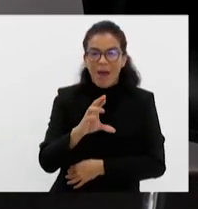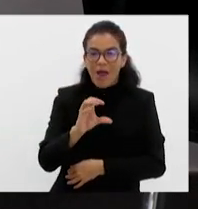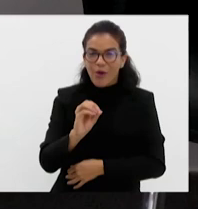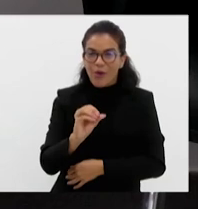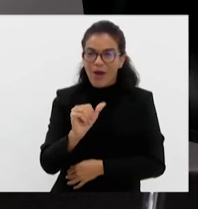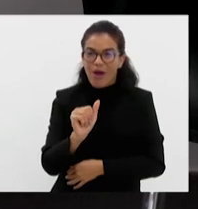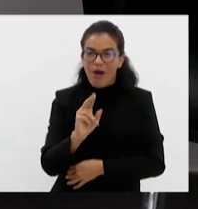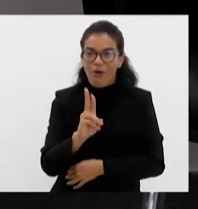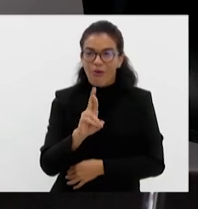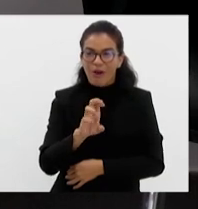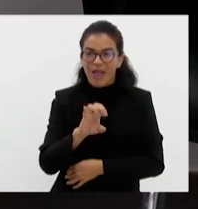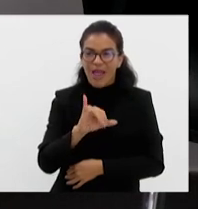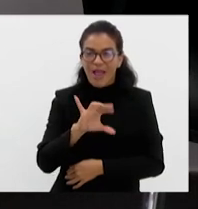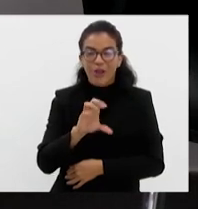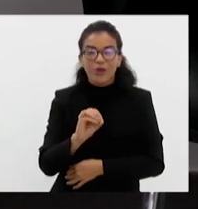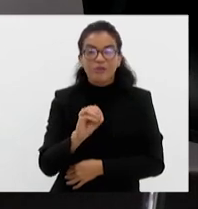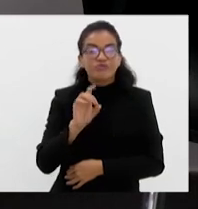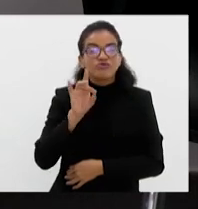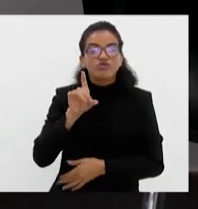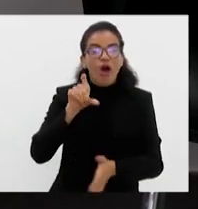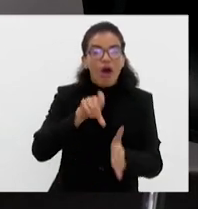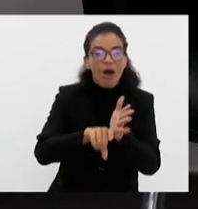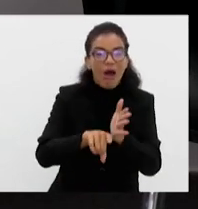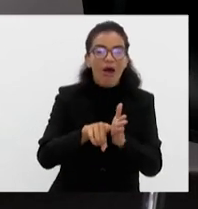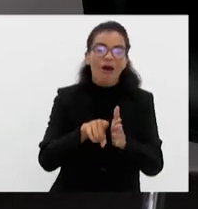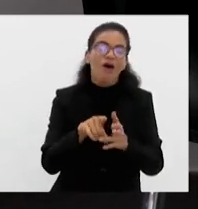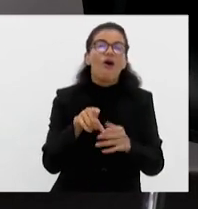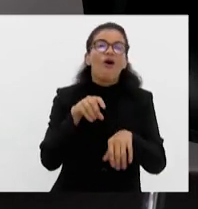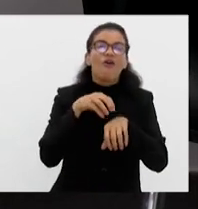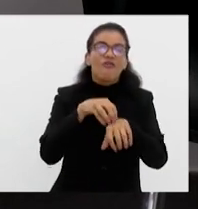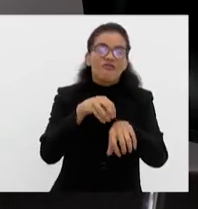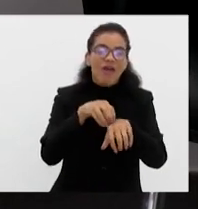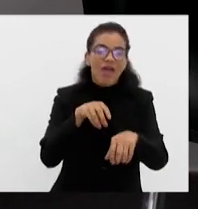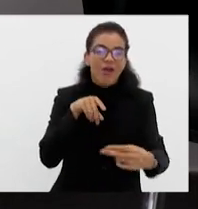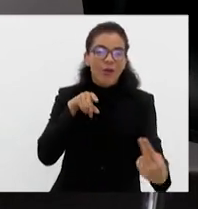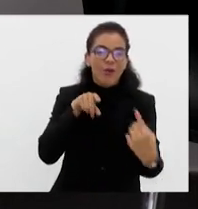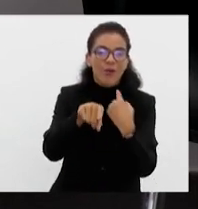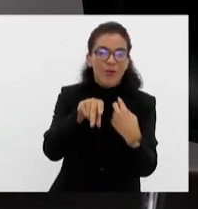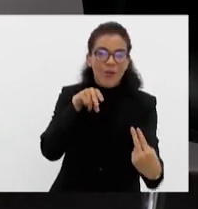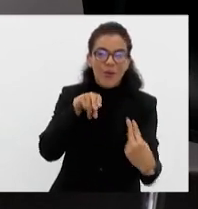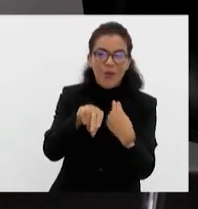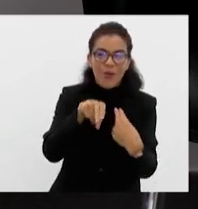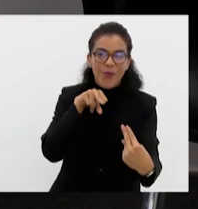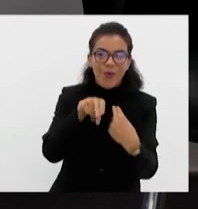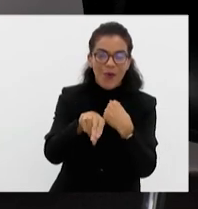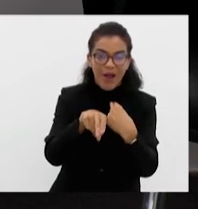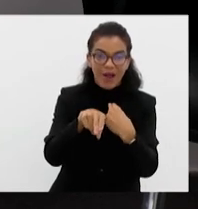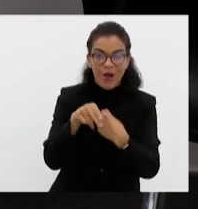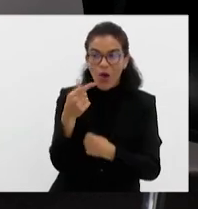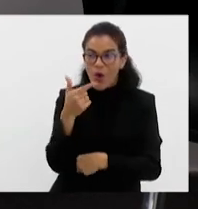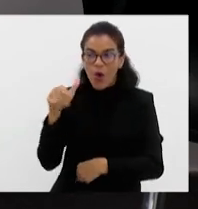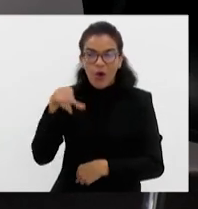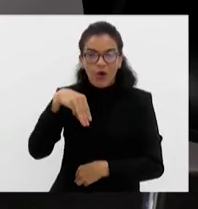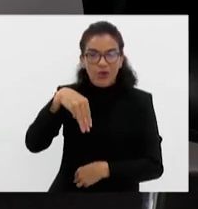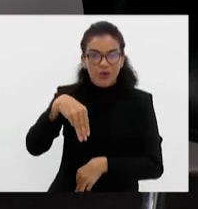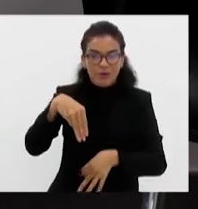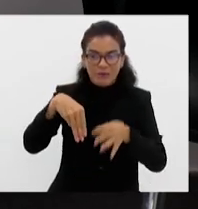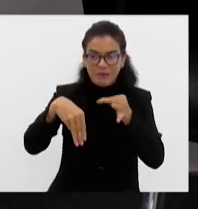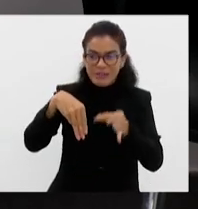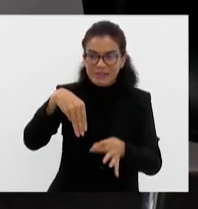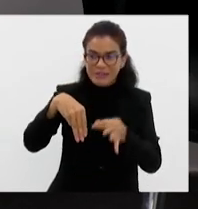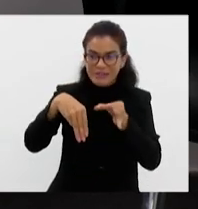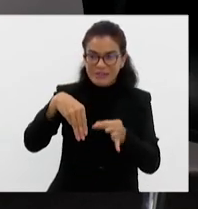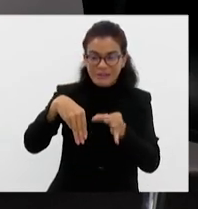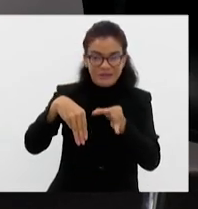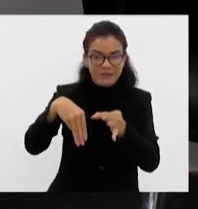sobre veículo automotor terrestre. E os diversos outros ministros foram